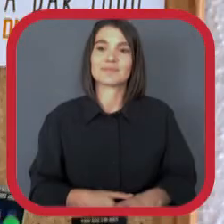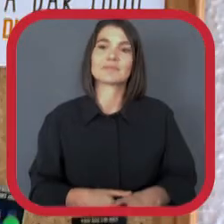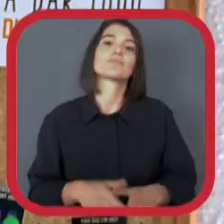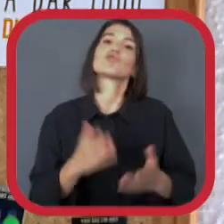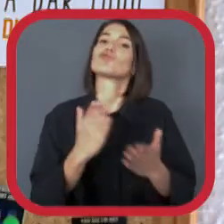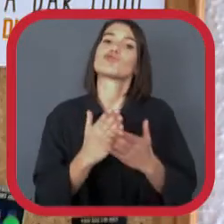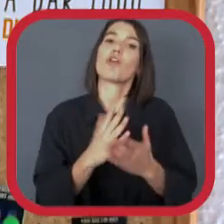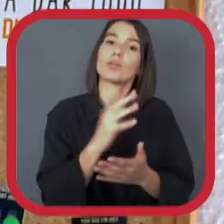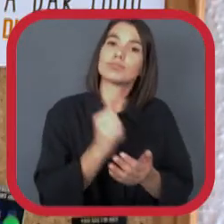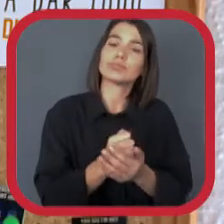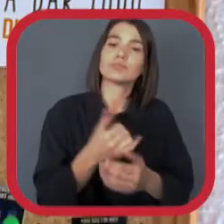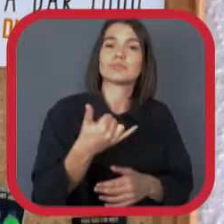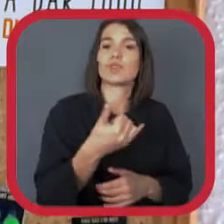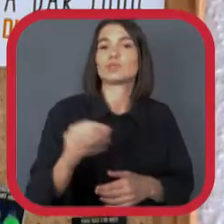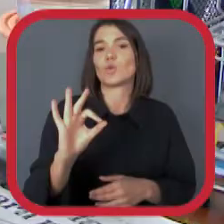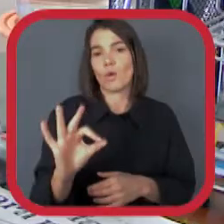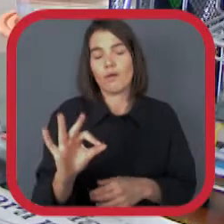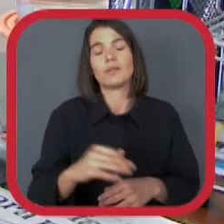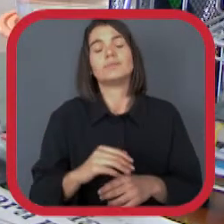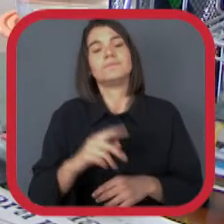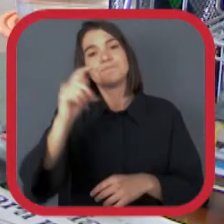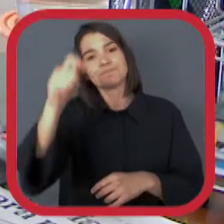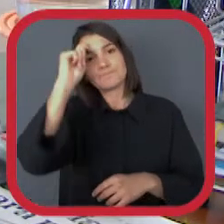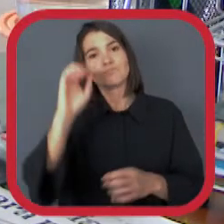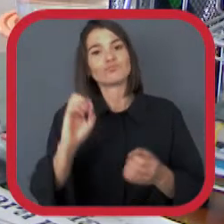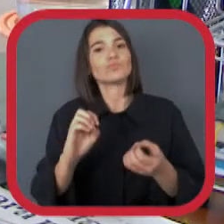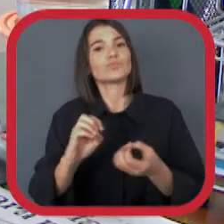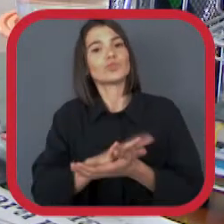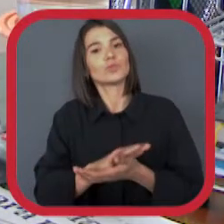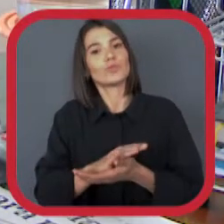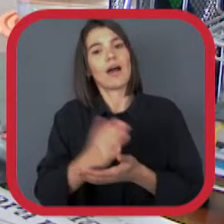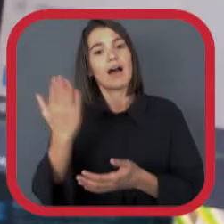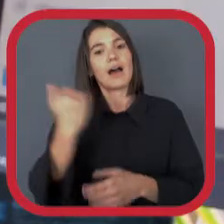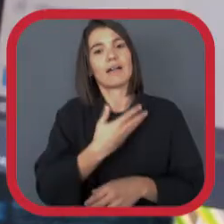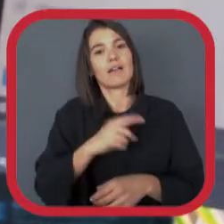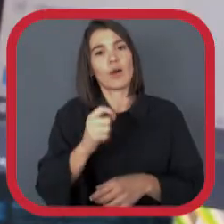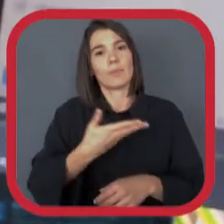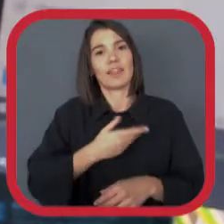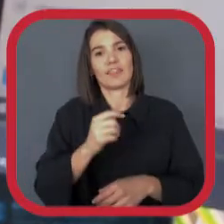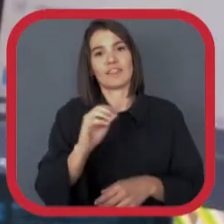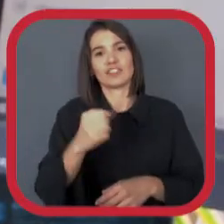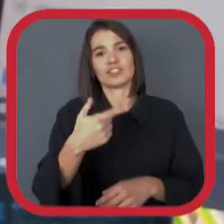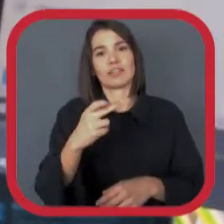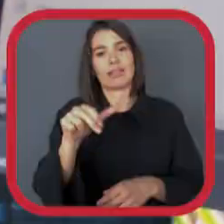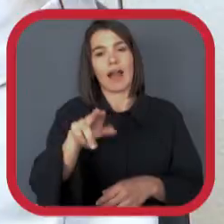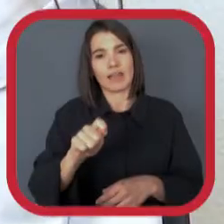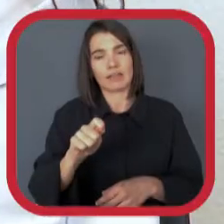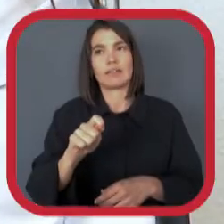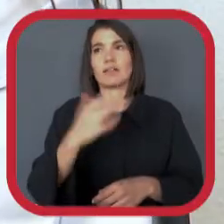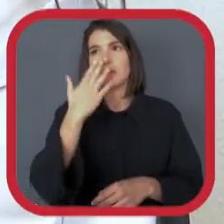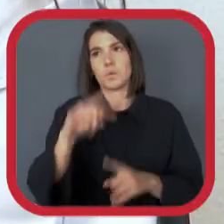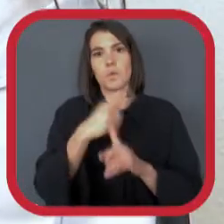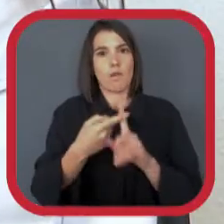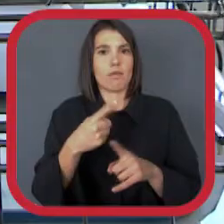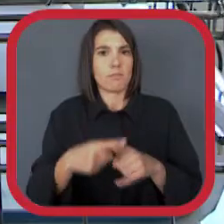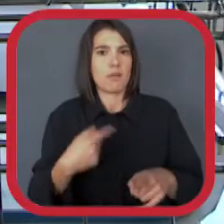Saí da ESCS em 2004, fiz um estágio num jornal, que era o Jornal de Destaque, estive cerca de 1 ano e meio